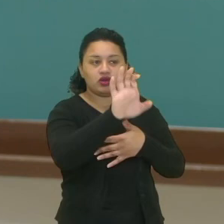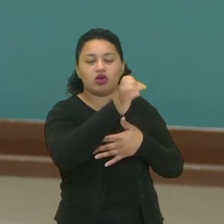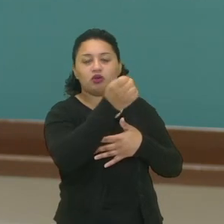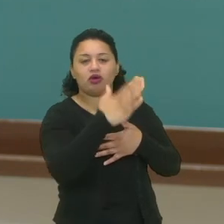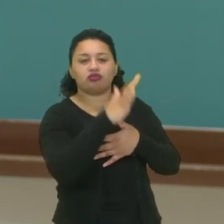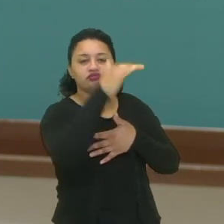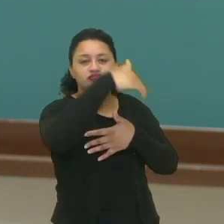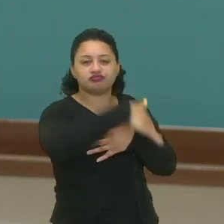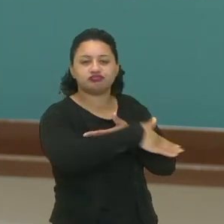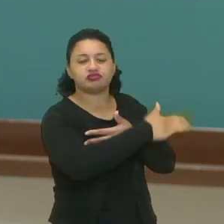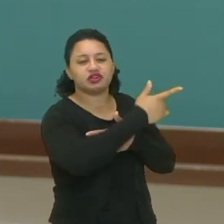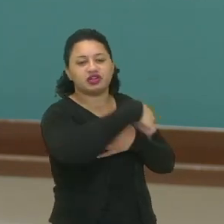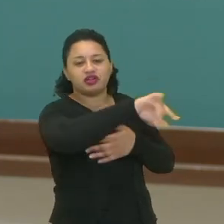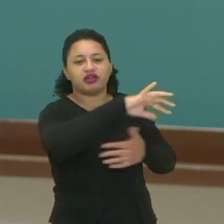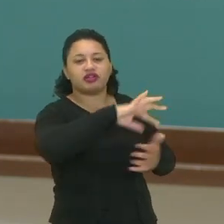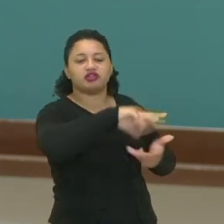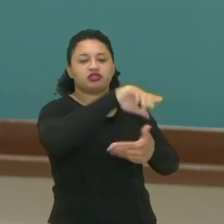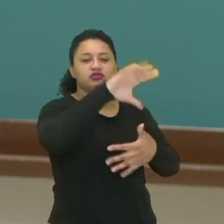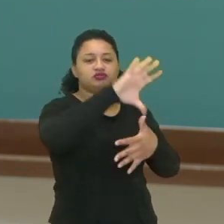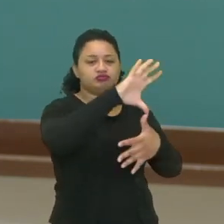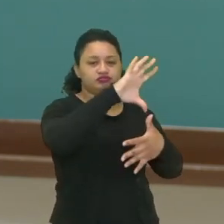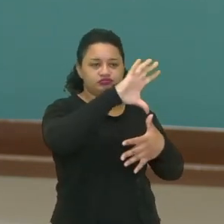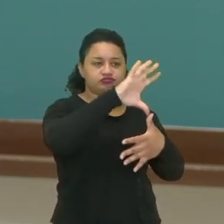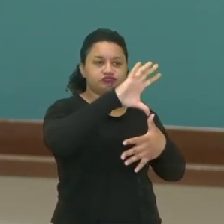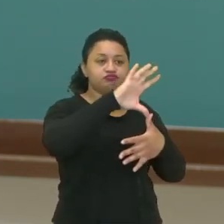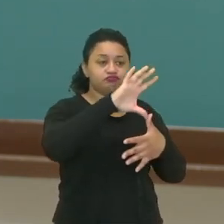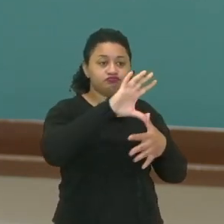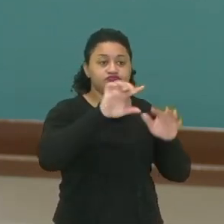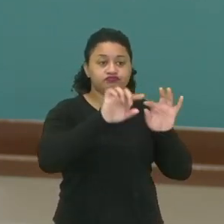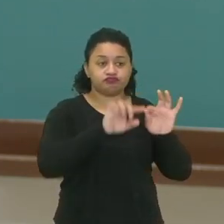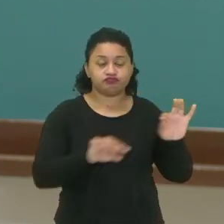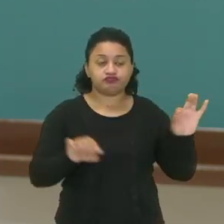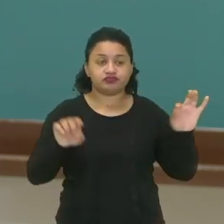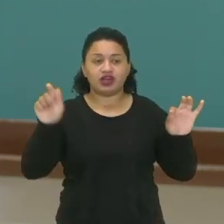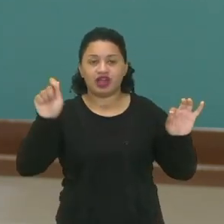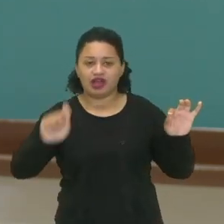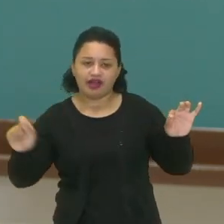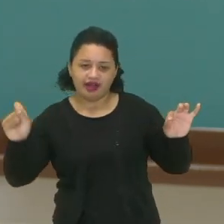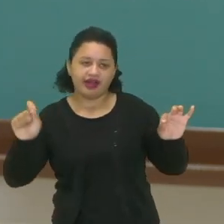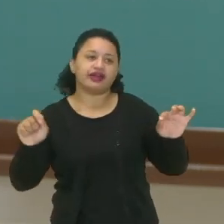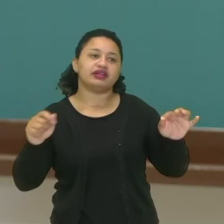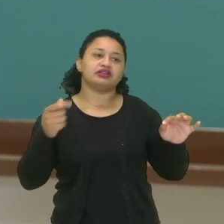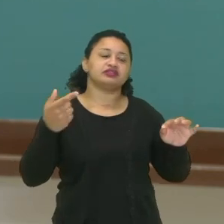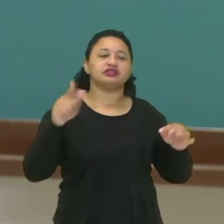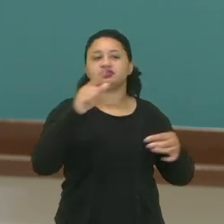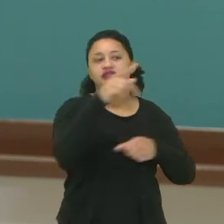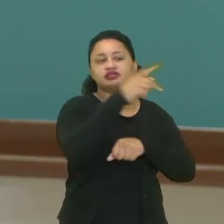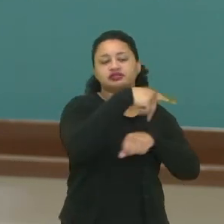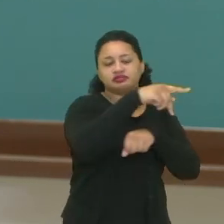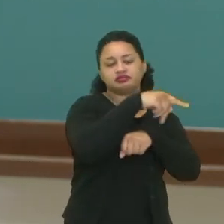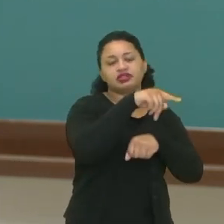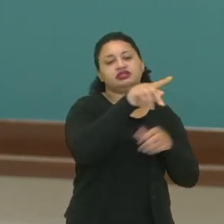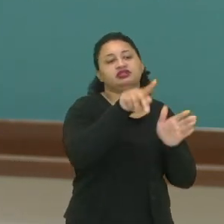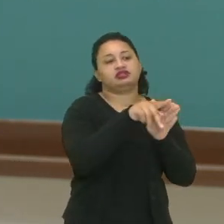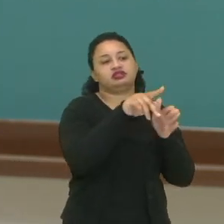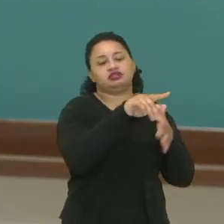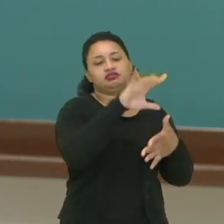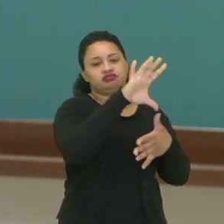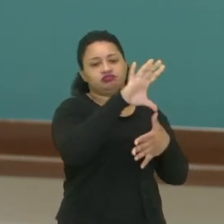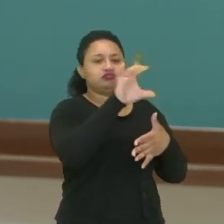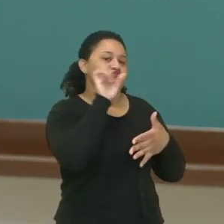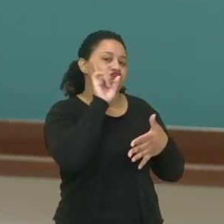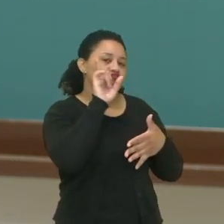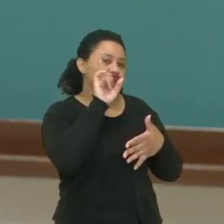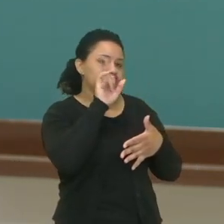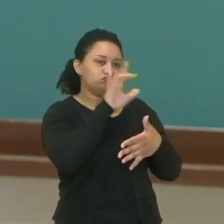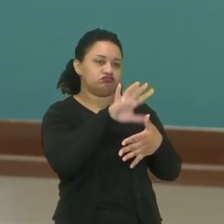entre a Europa e a Ásia. E também outros países, né, como os Estados Unidos, que fica na América, e assim por diante.